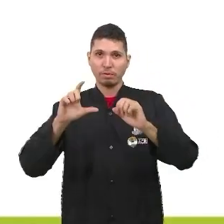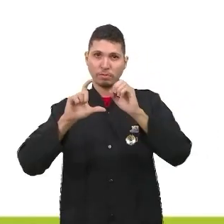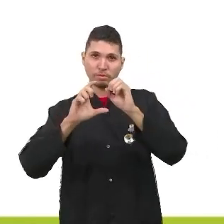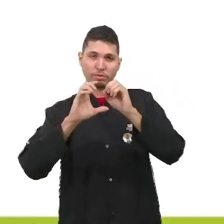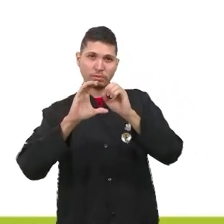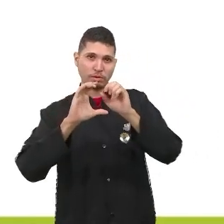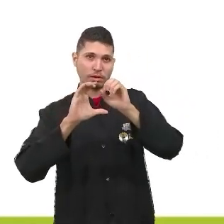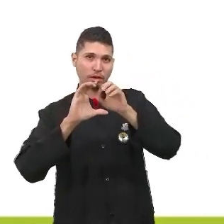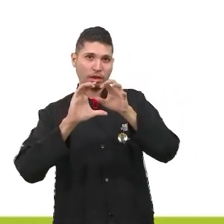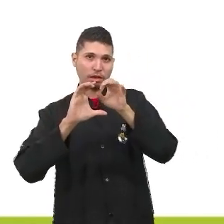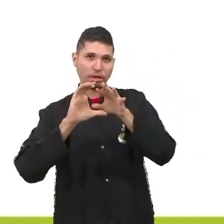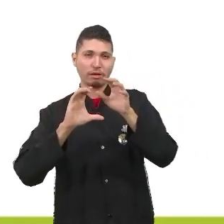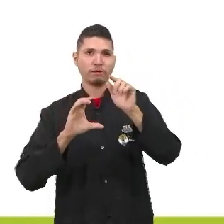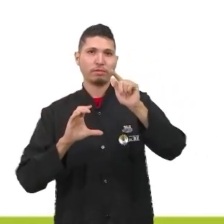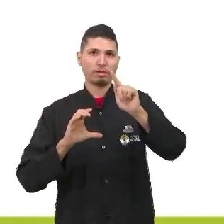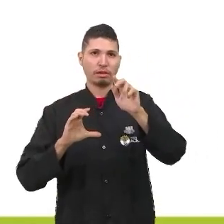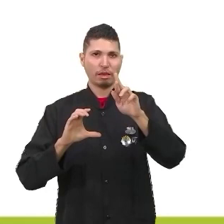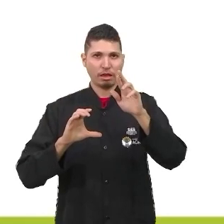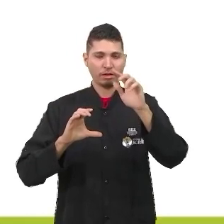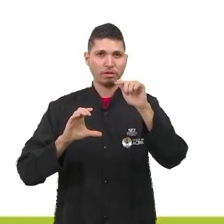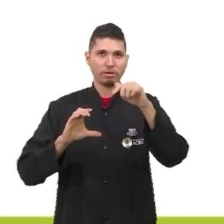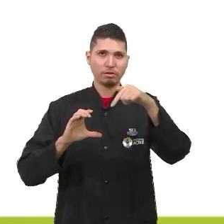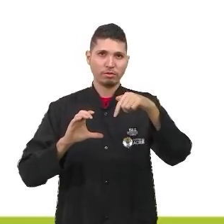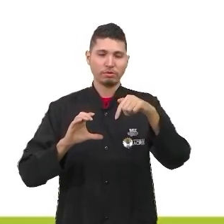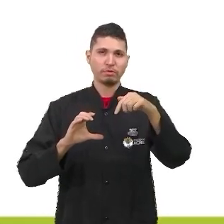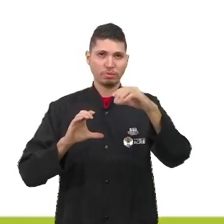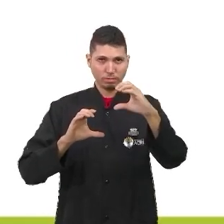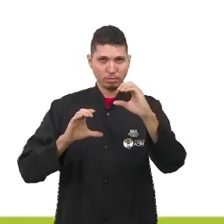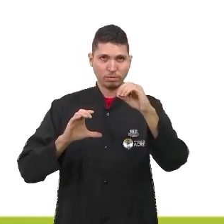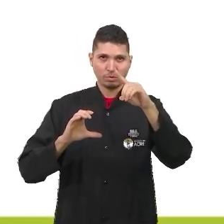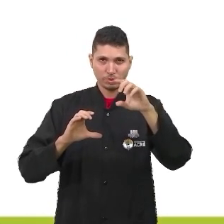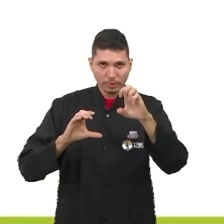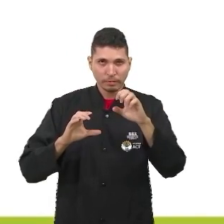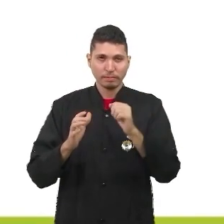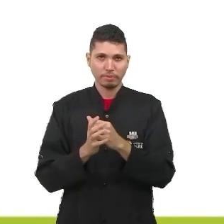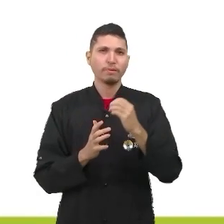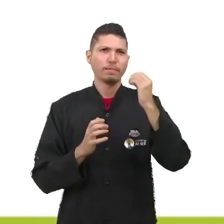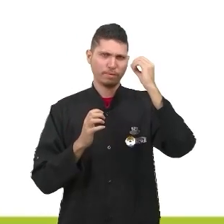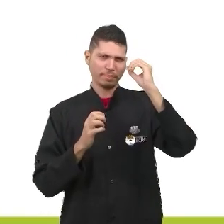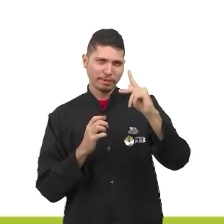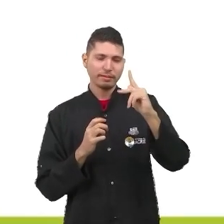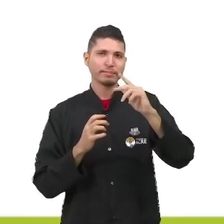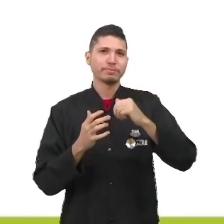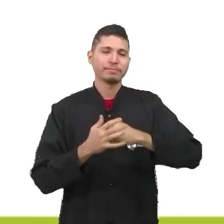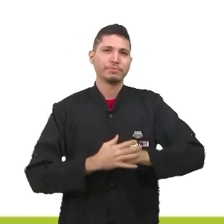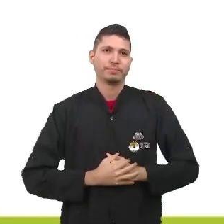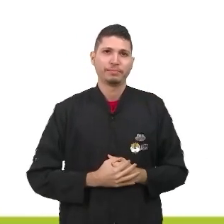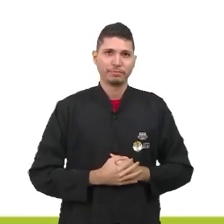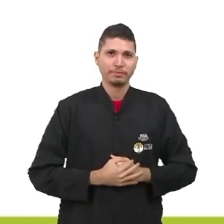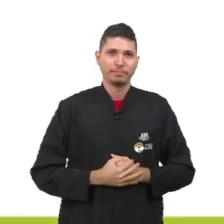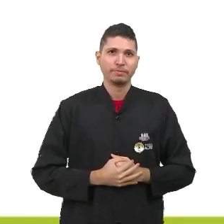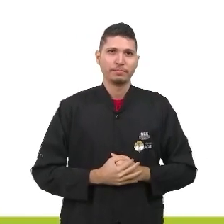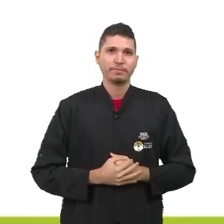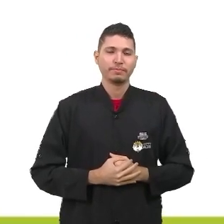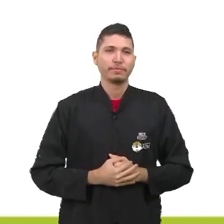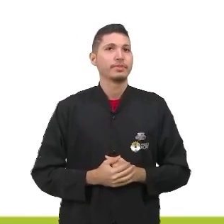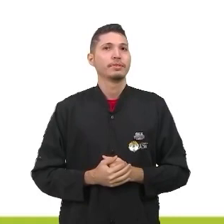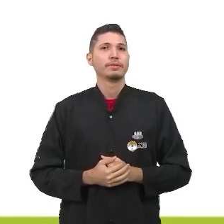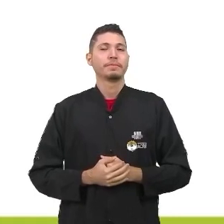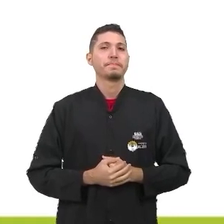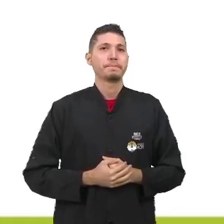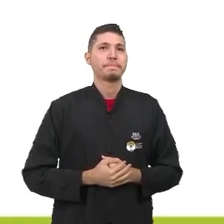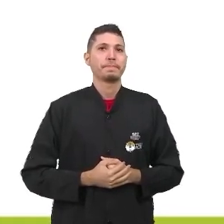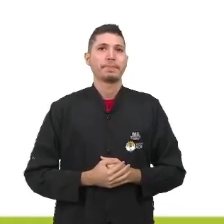vocês vão assistir uma aula maravilhosa com o professor Osiel. Tudo bem? Então, vamos dar prosseguimento. Para entender,